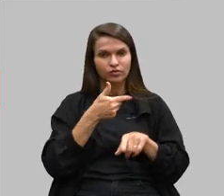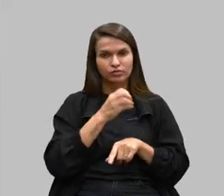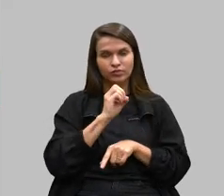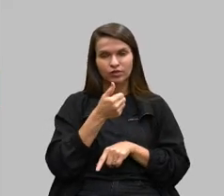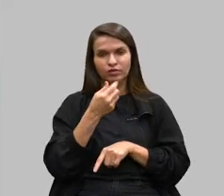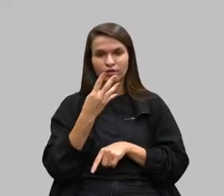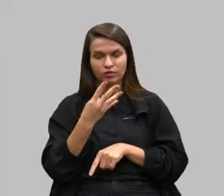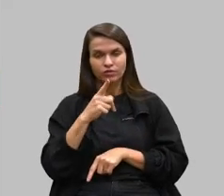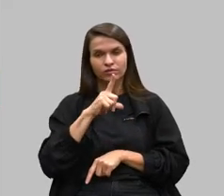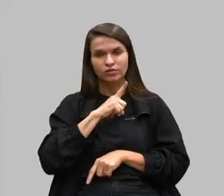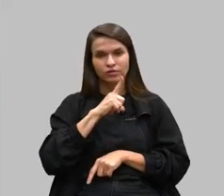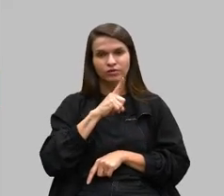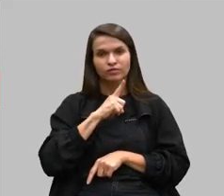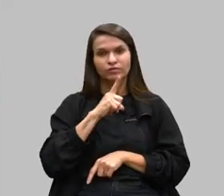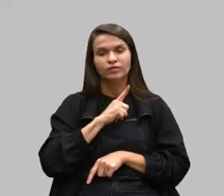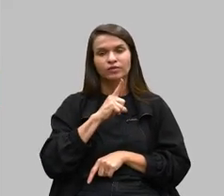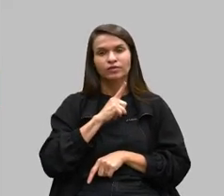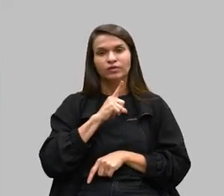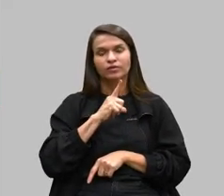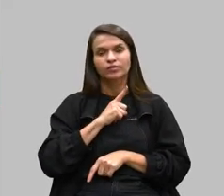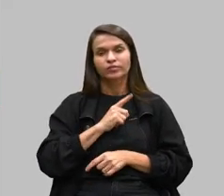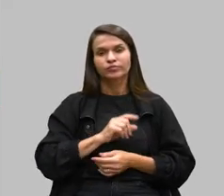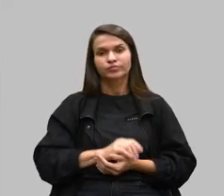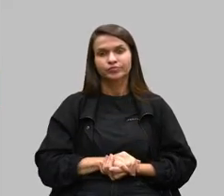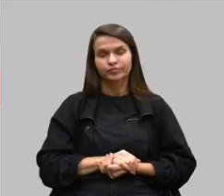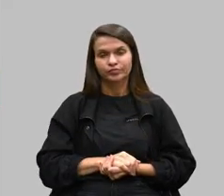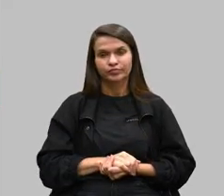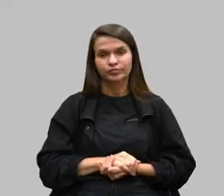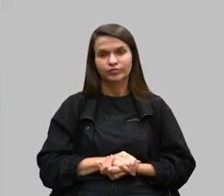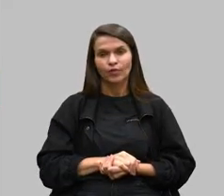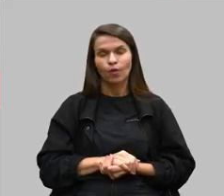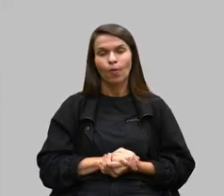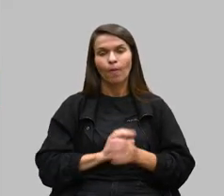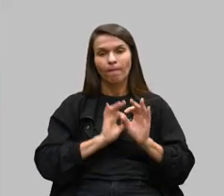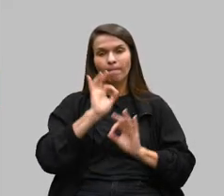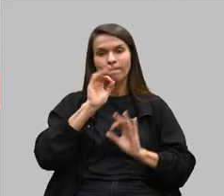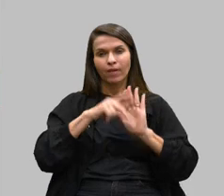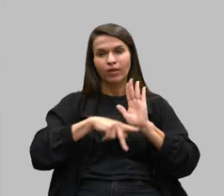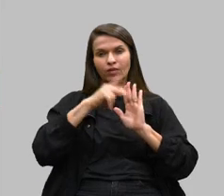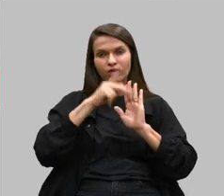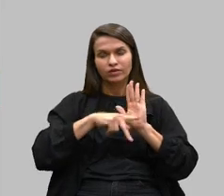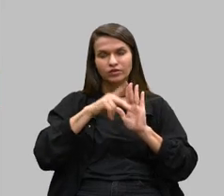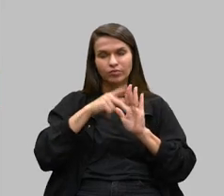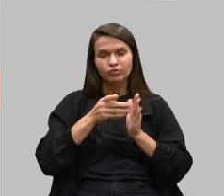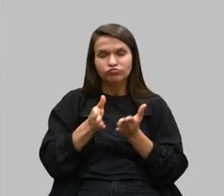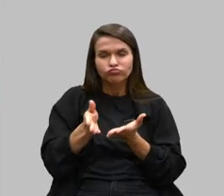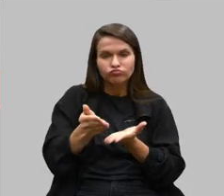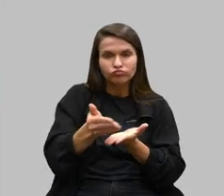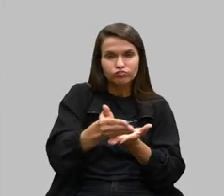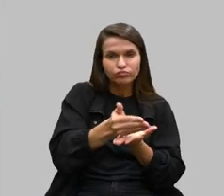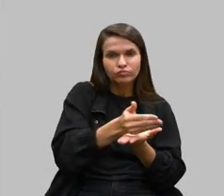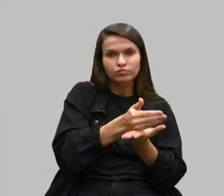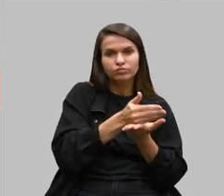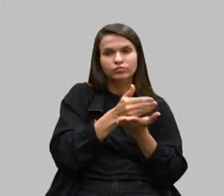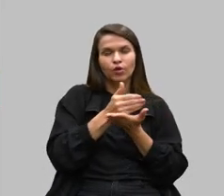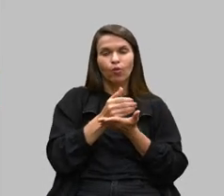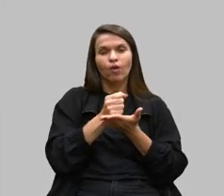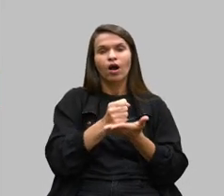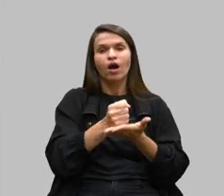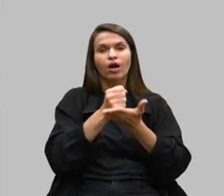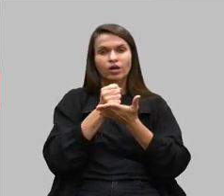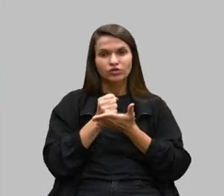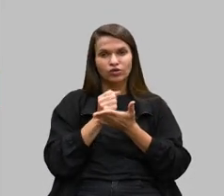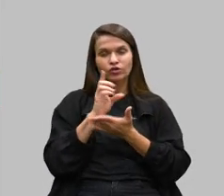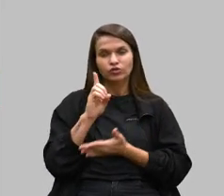nós tivemos eh um um planejamento feito um levantamento feito com a ajuda da deut